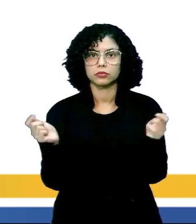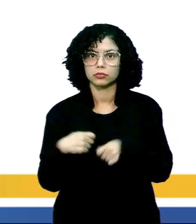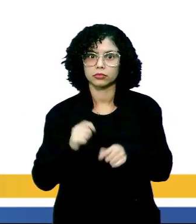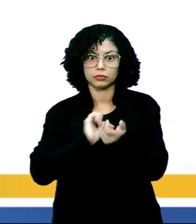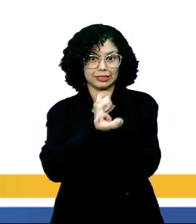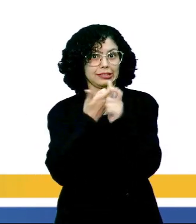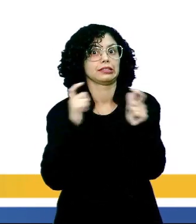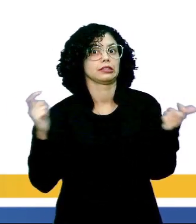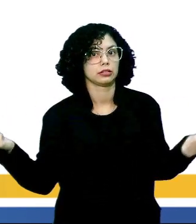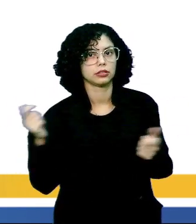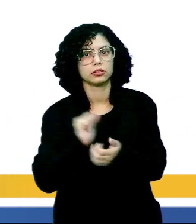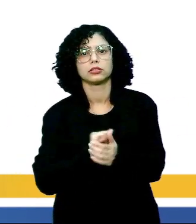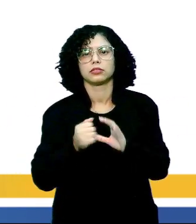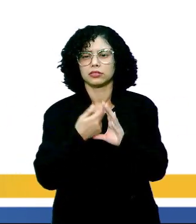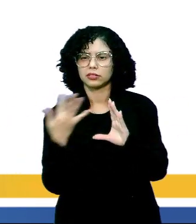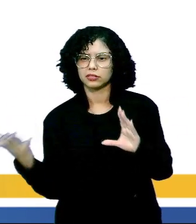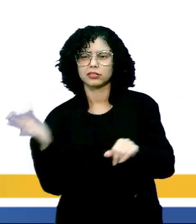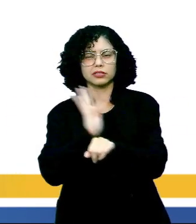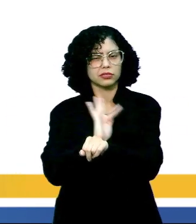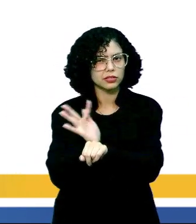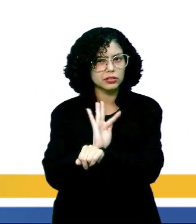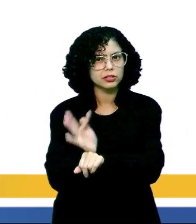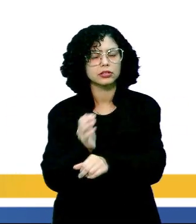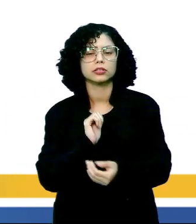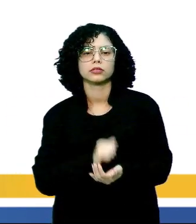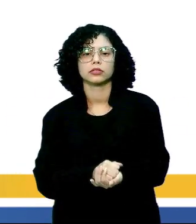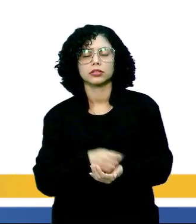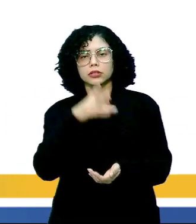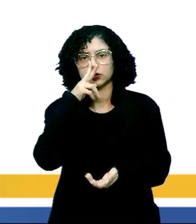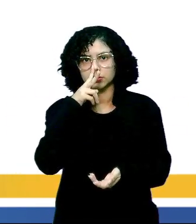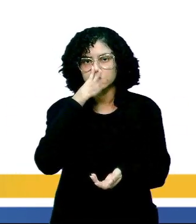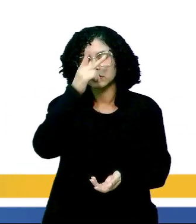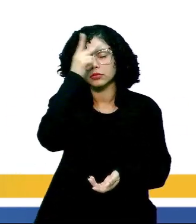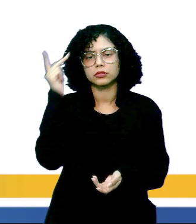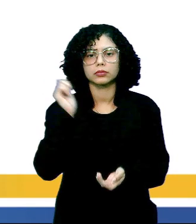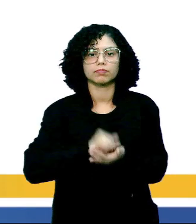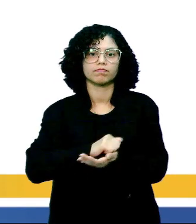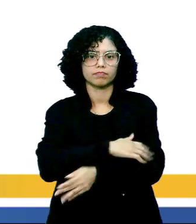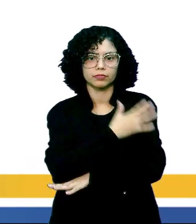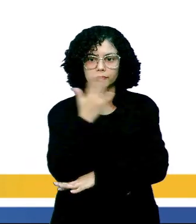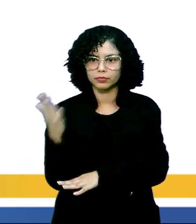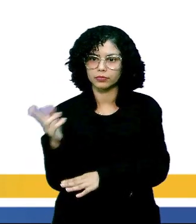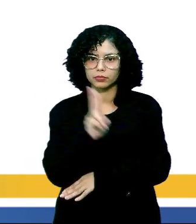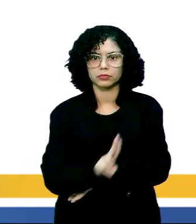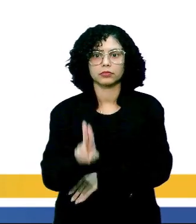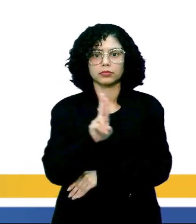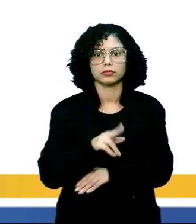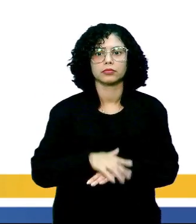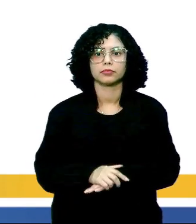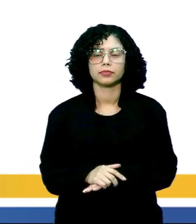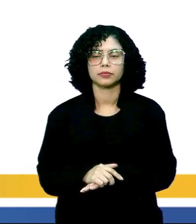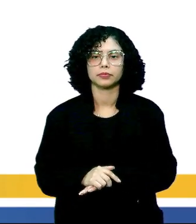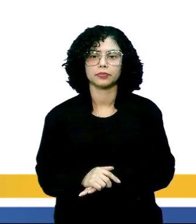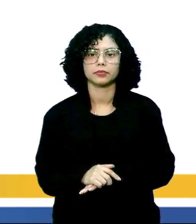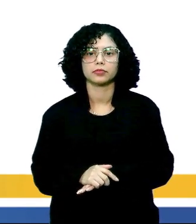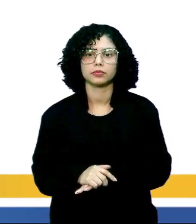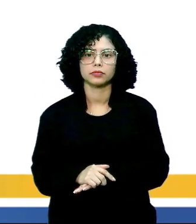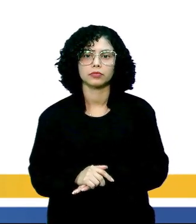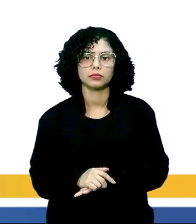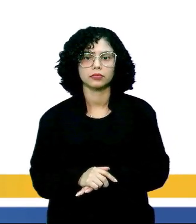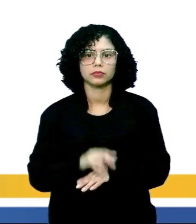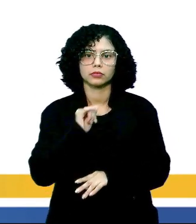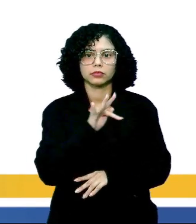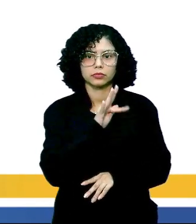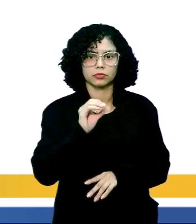catálogo imenso de séries, de filmes, que as pessoas também passam muito tempo utilizando esse aplicativo. E ao